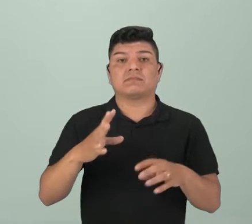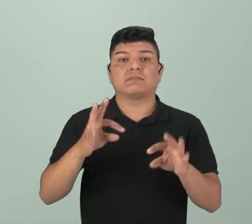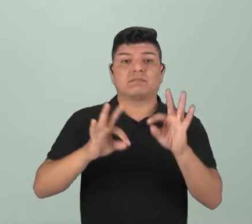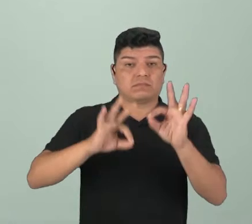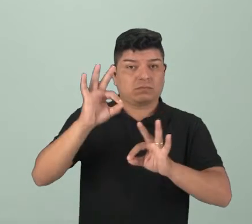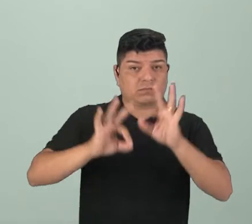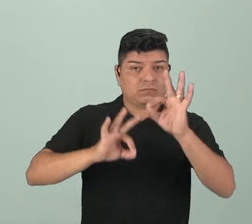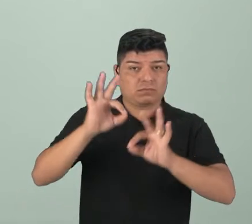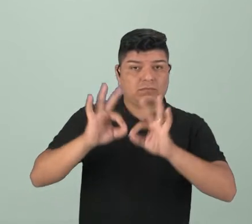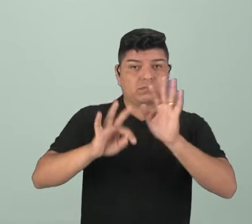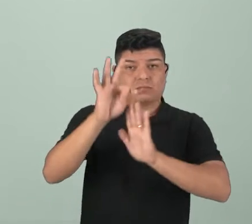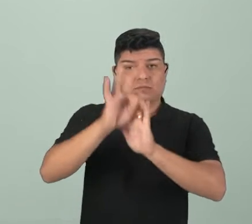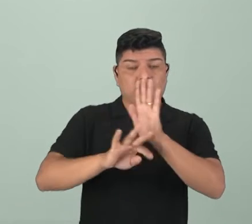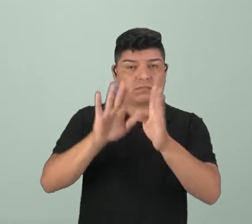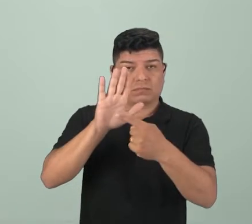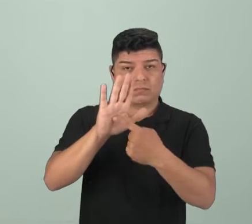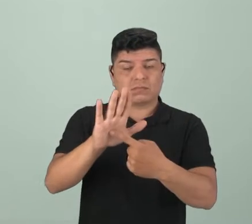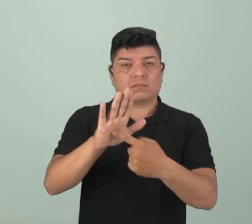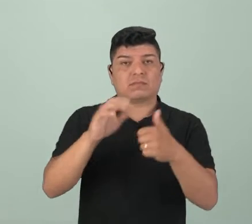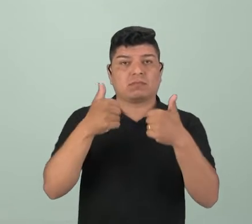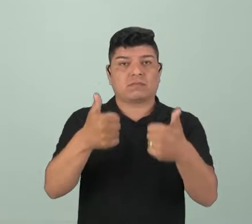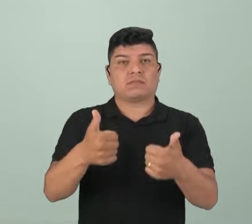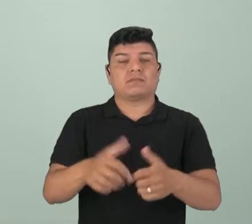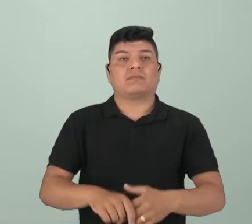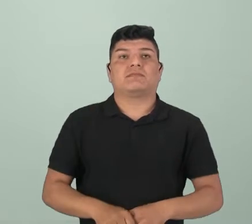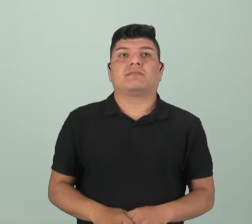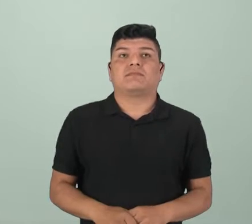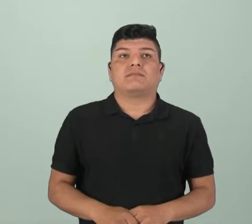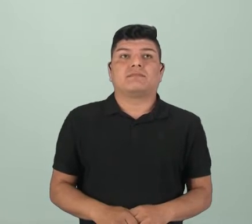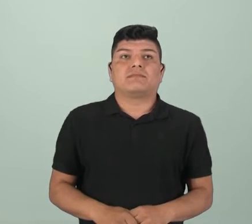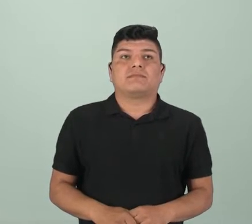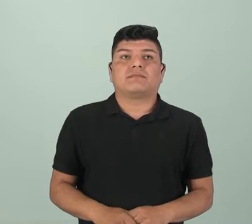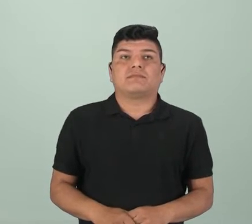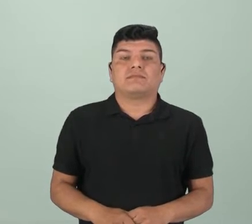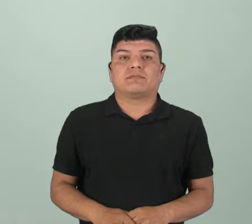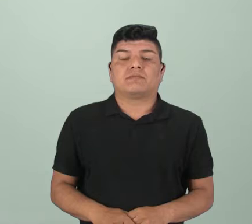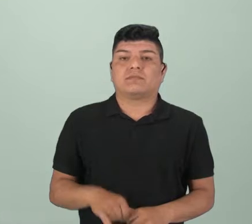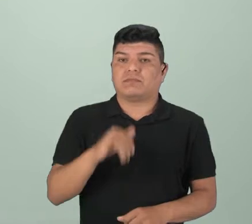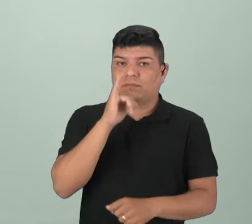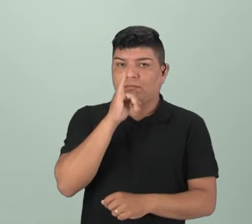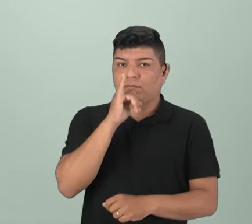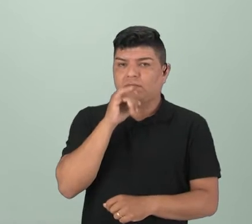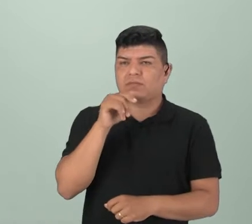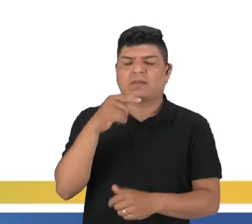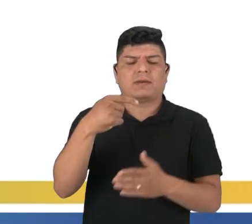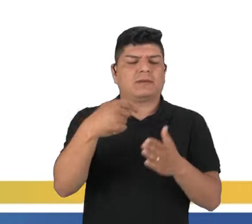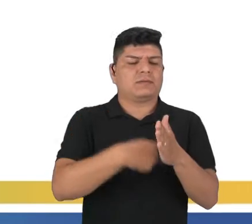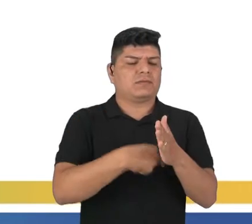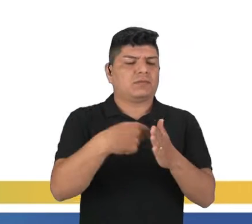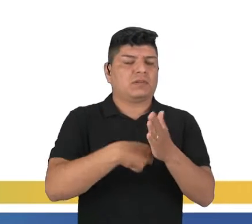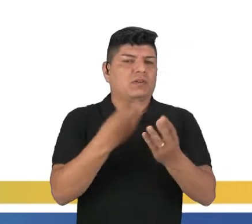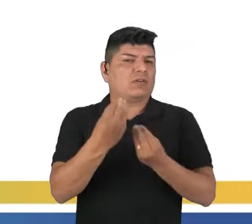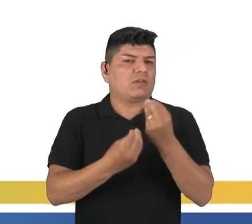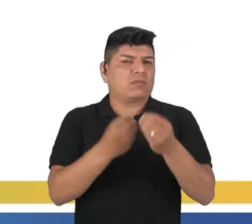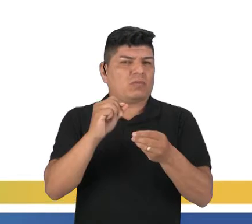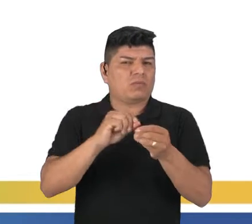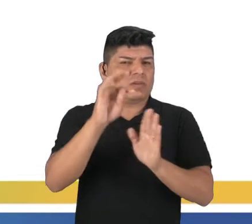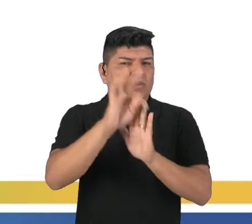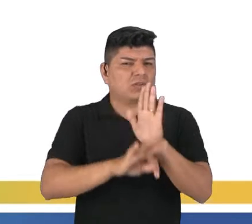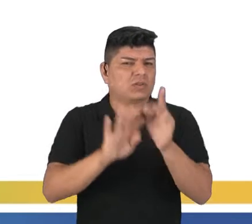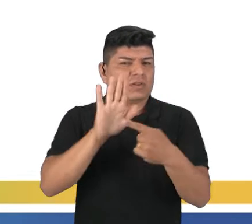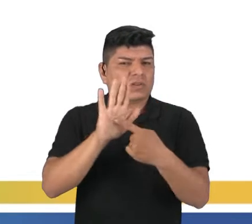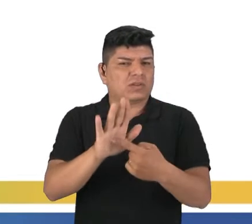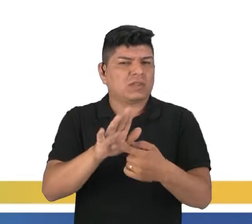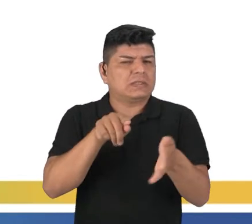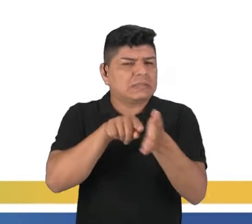dessa construção do texto expositivo, tá certo? Então, se por exemplo, você se pergunta como fazer um texto